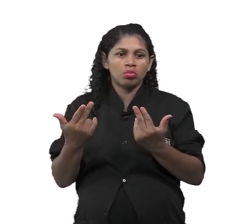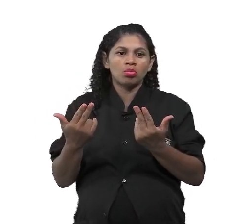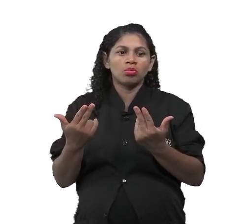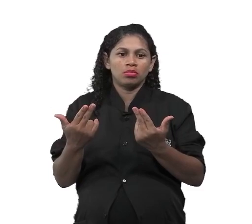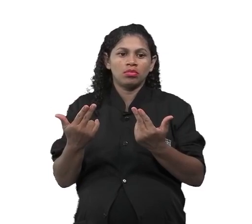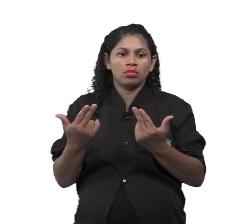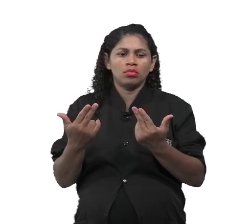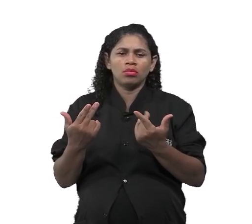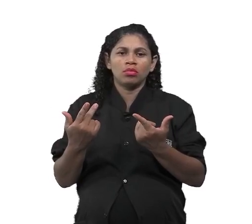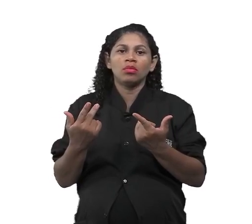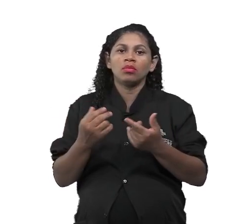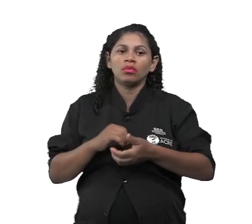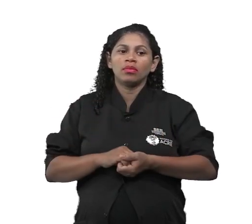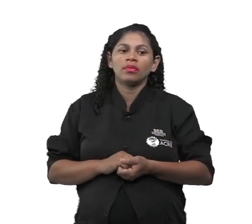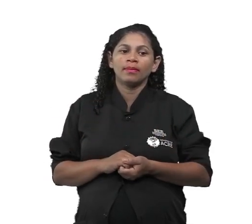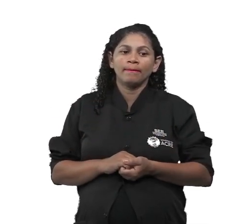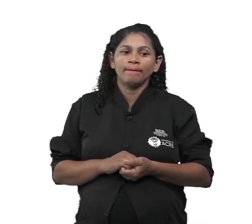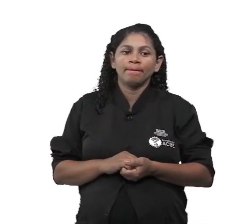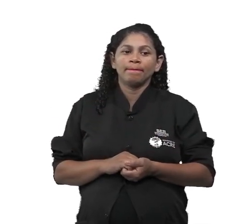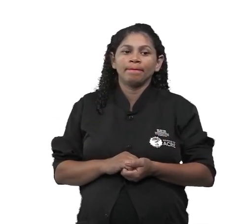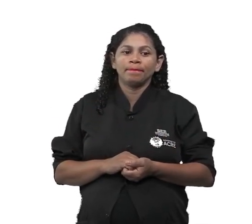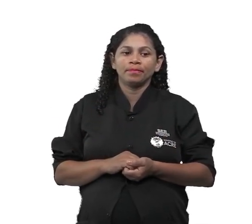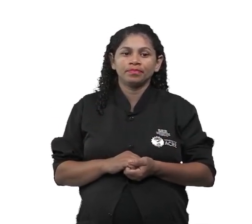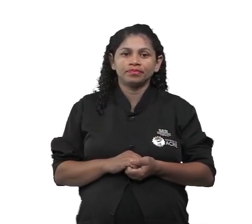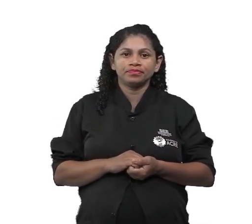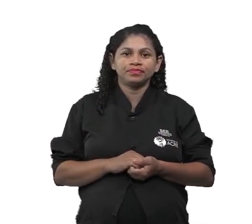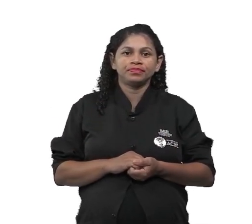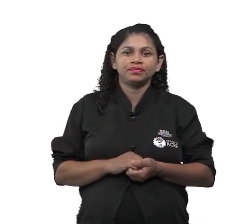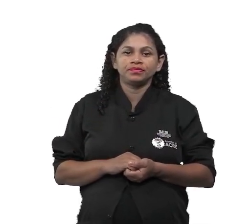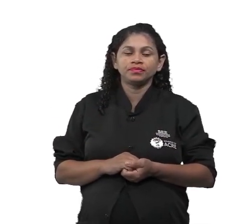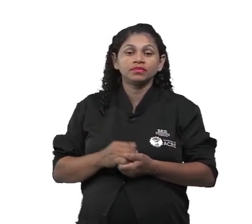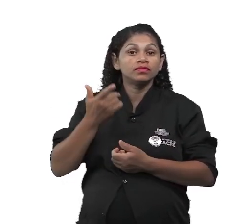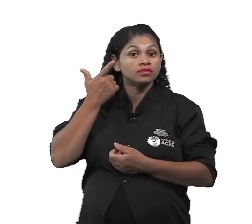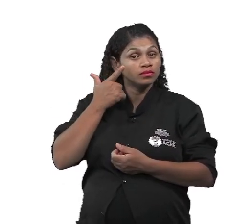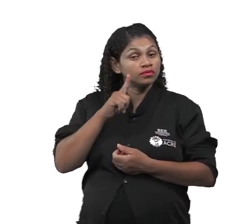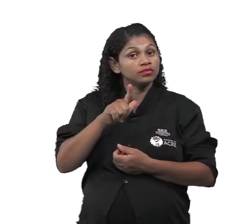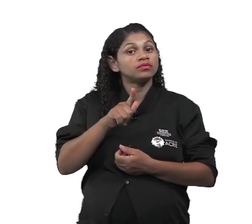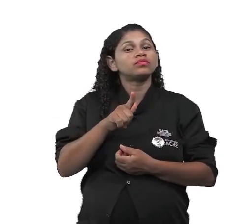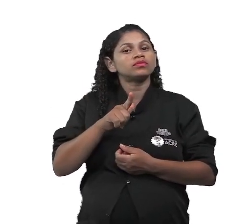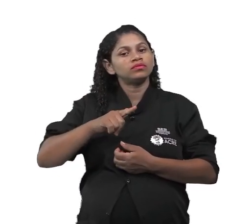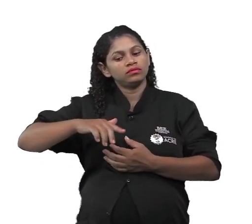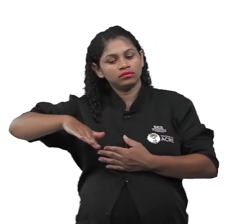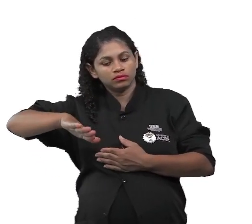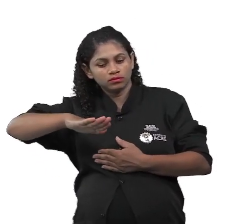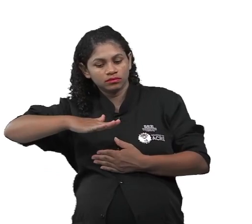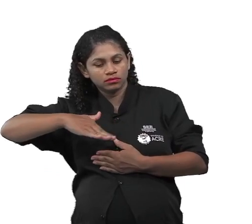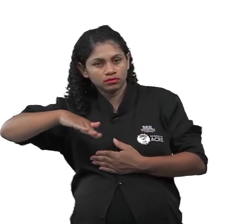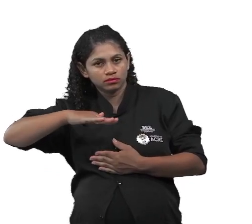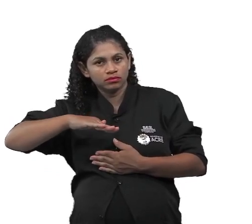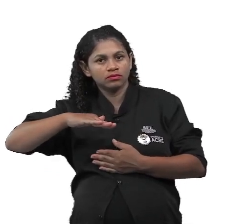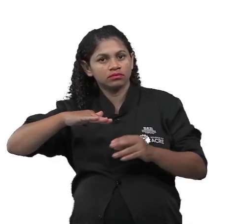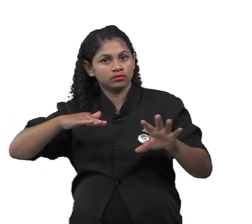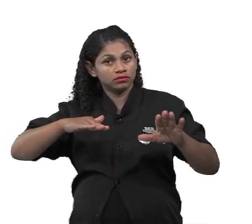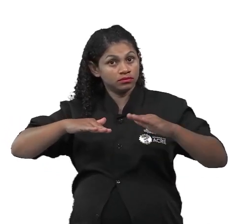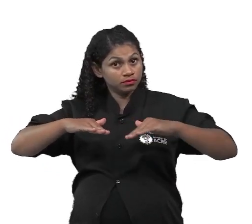Como ela tem mesmo volume dessa outra pirâmide aqui, você consegue dizer que o volume do